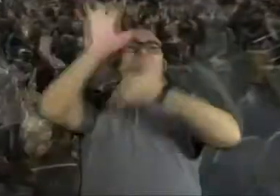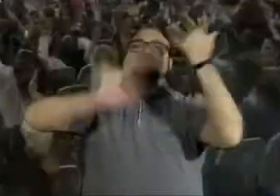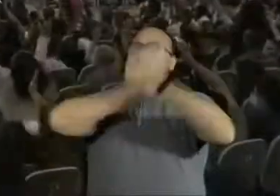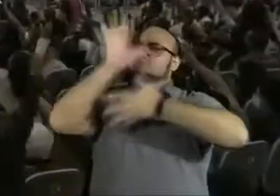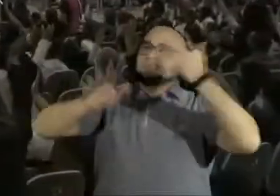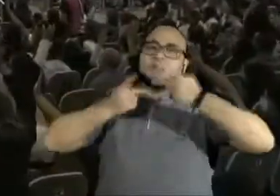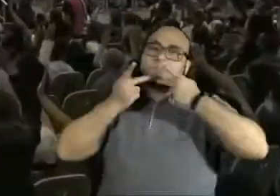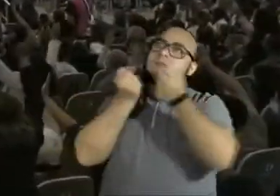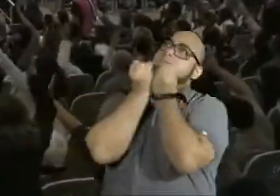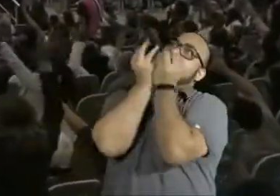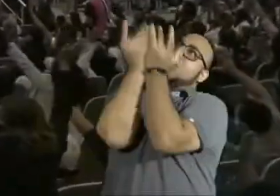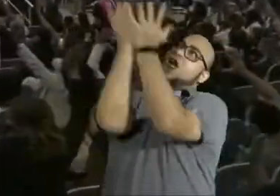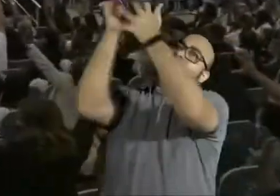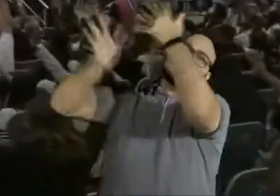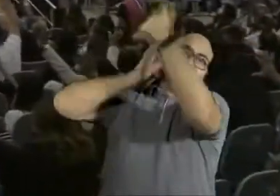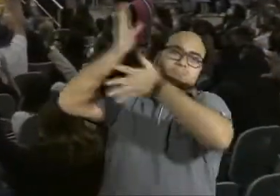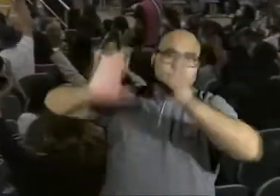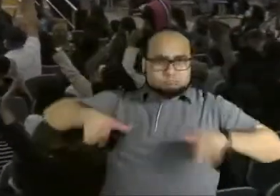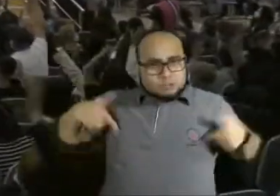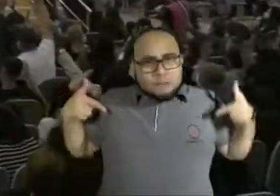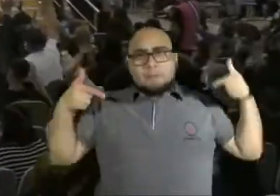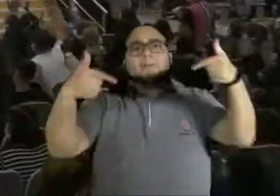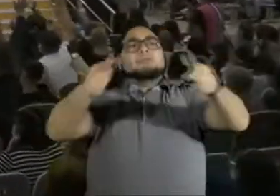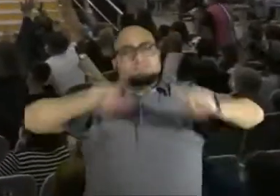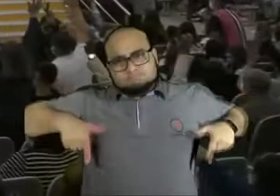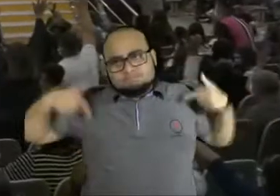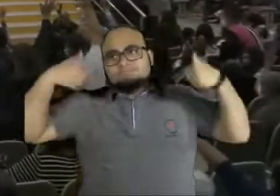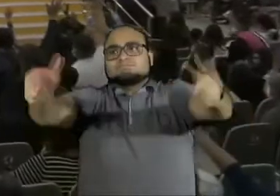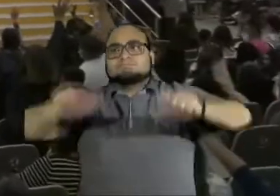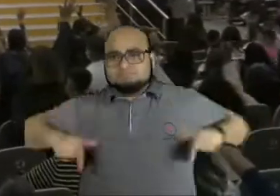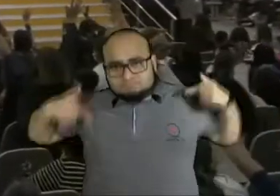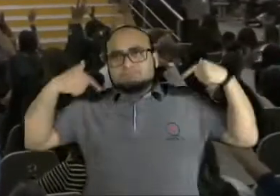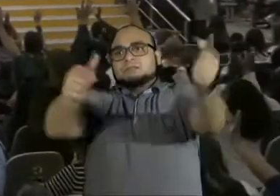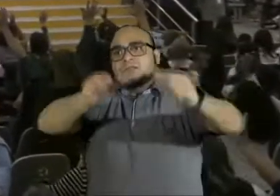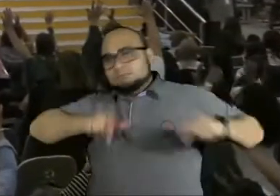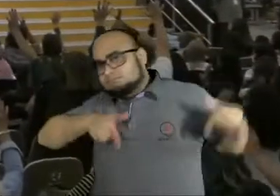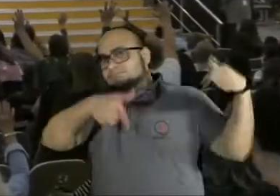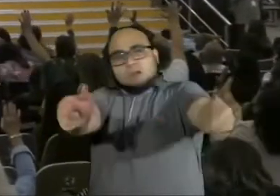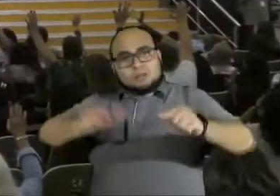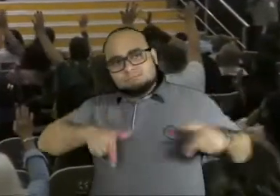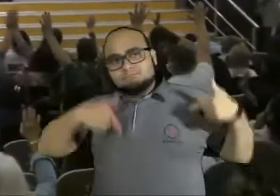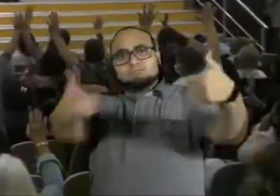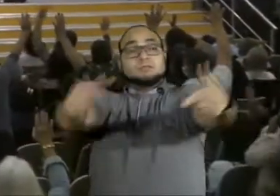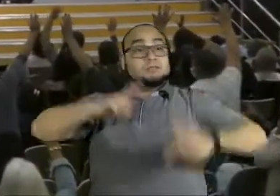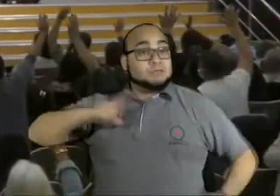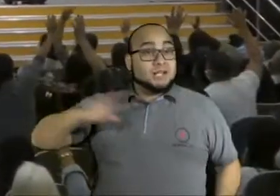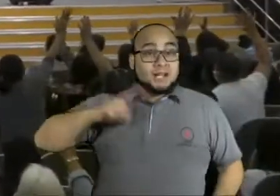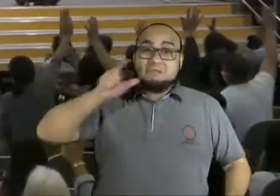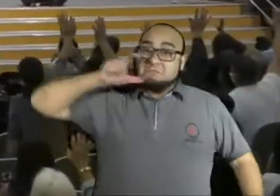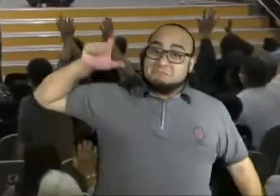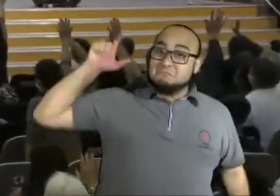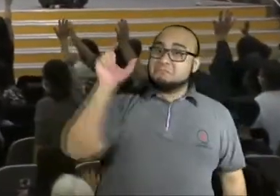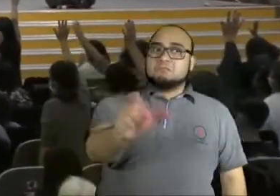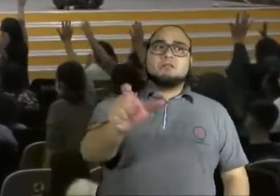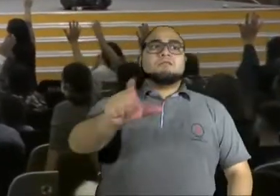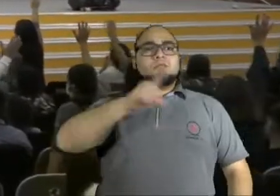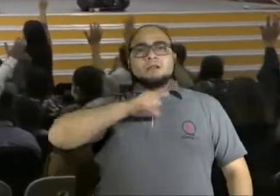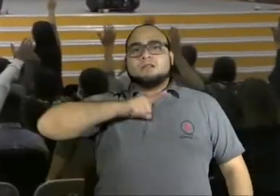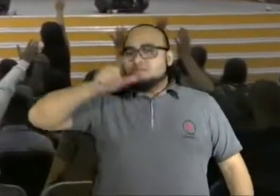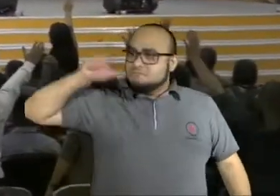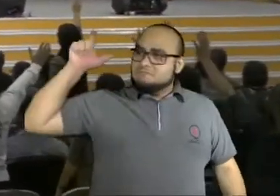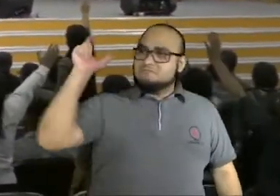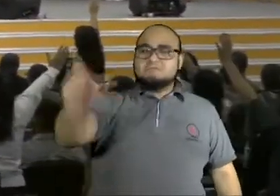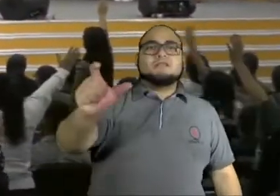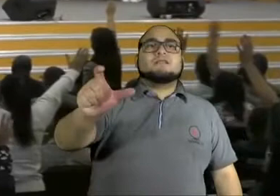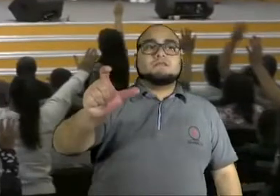reaja, reaja. Eu tenho uma palavra, eu tenho uma palavra. Camila, mas a macumbeira botou